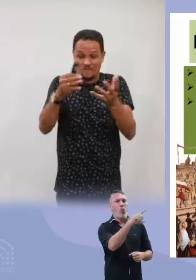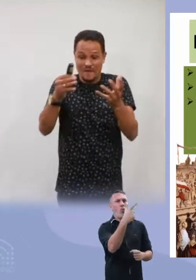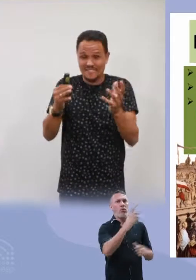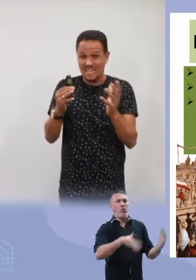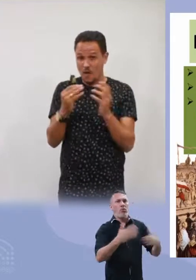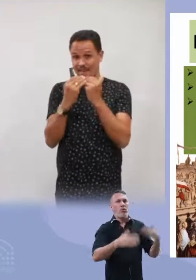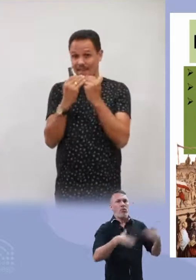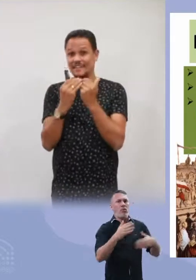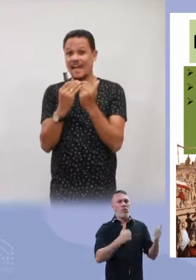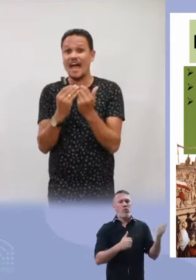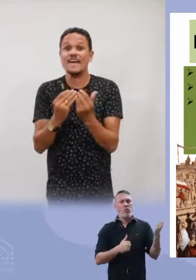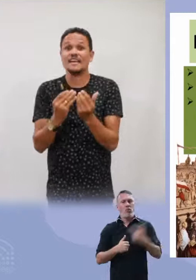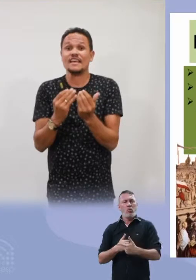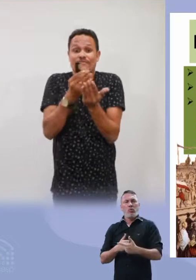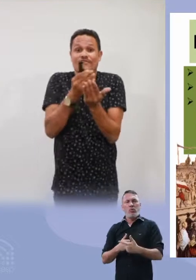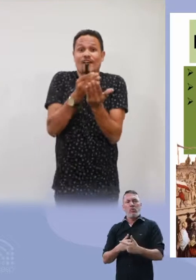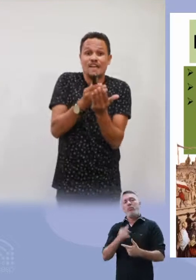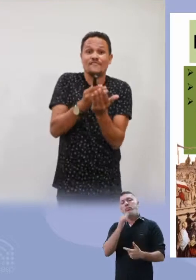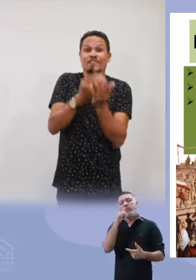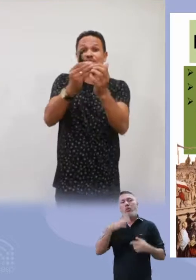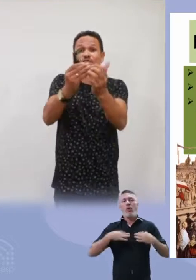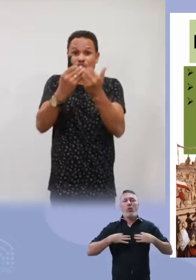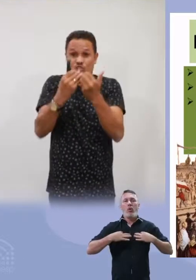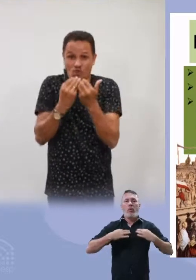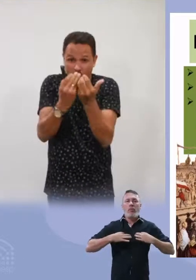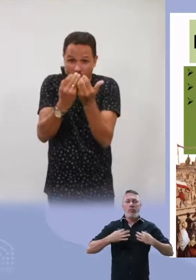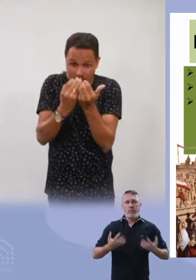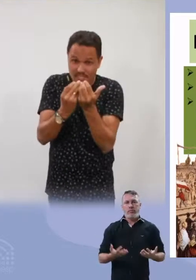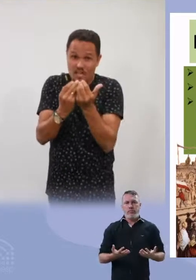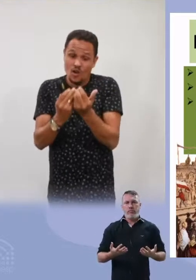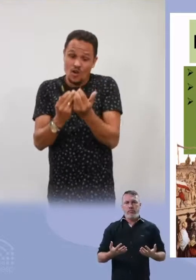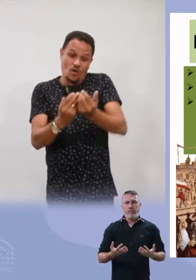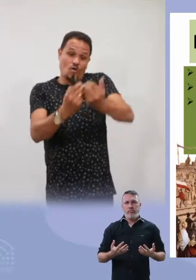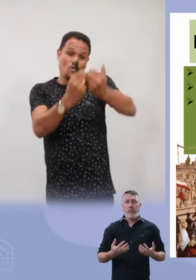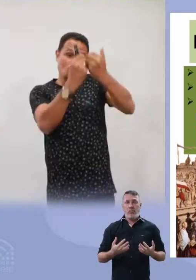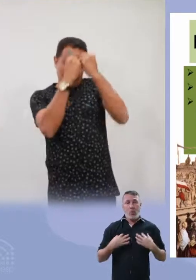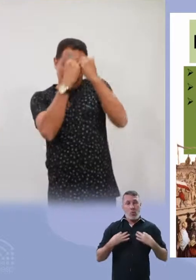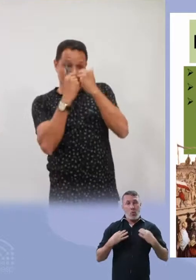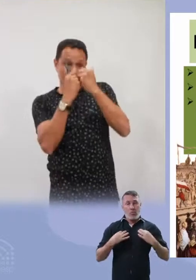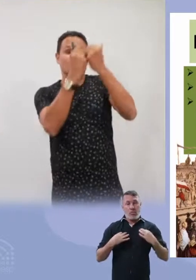tinha de especial na Inglaterra que vai fazer com que nós